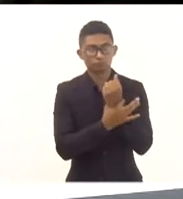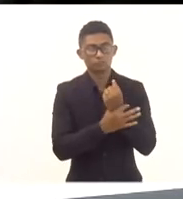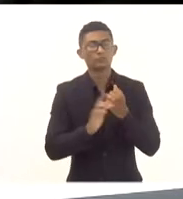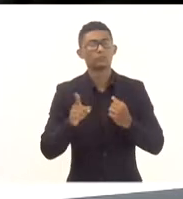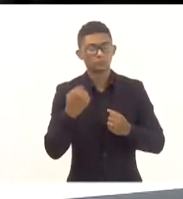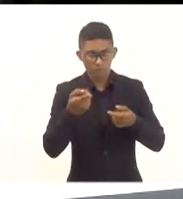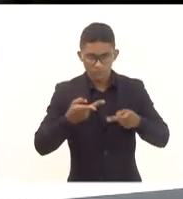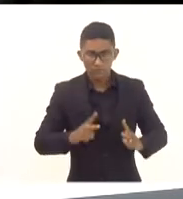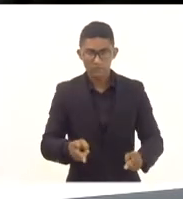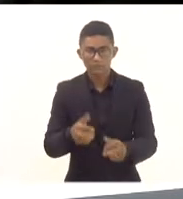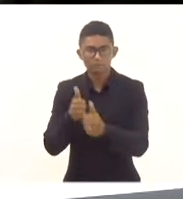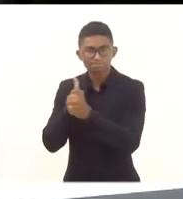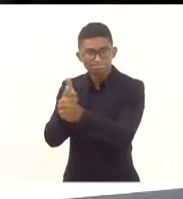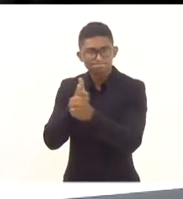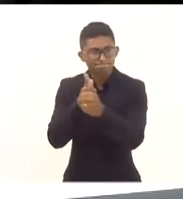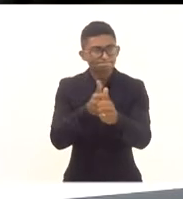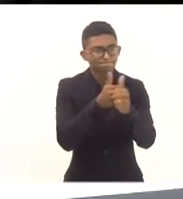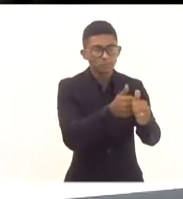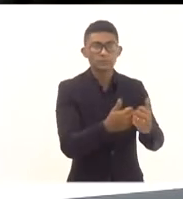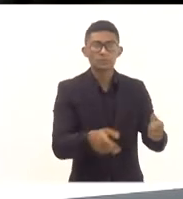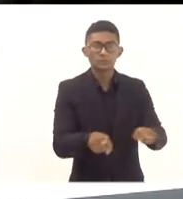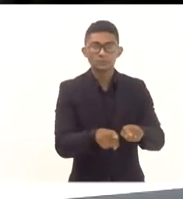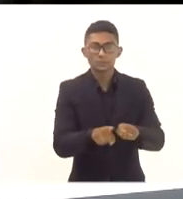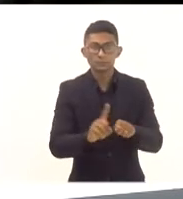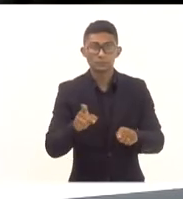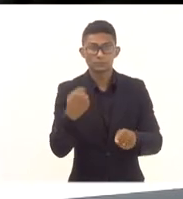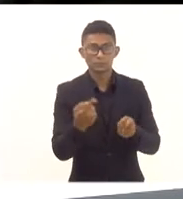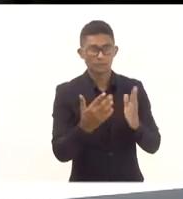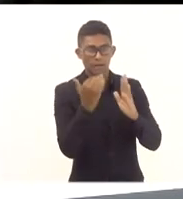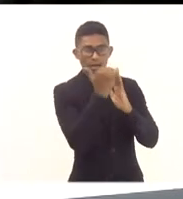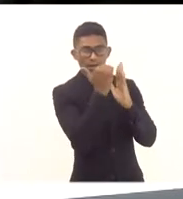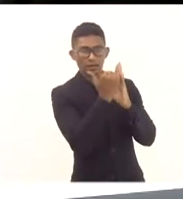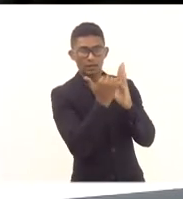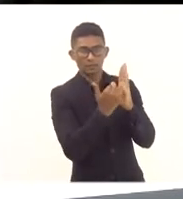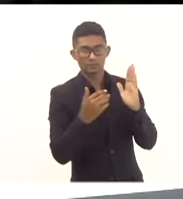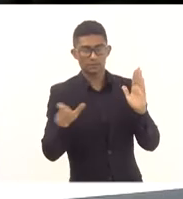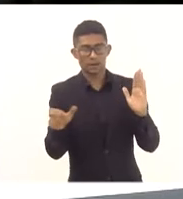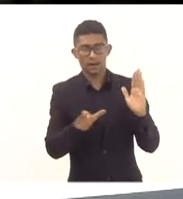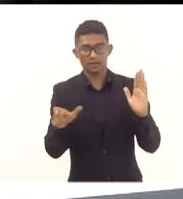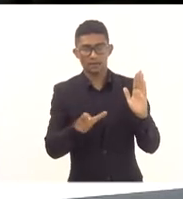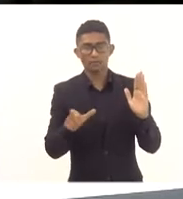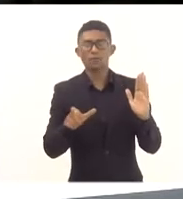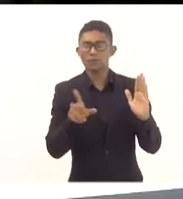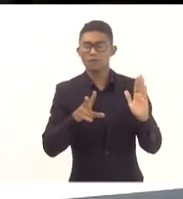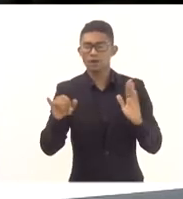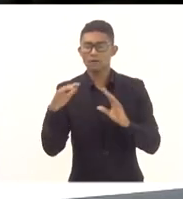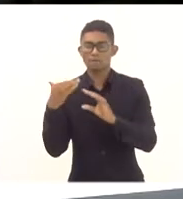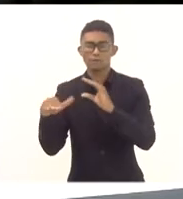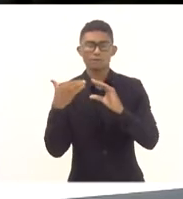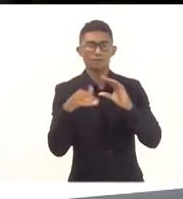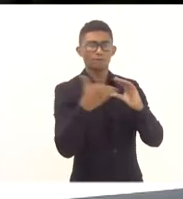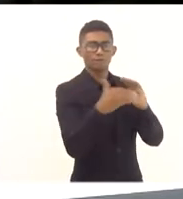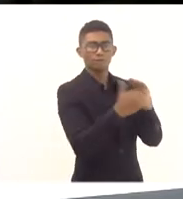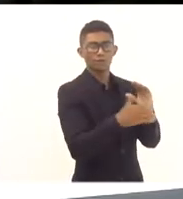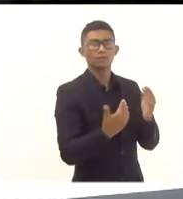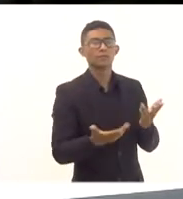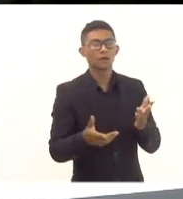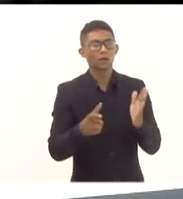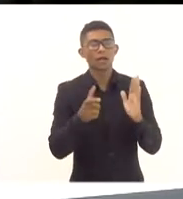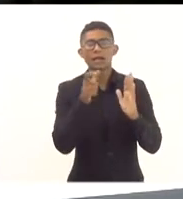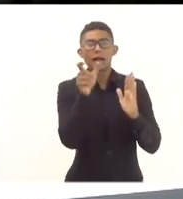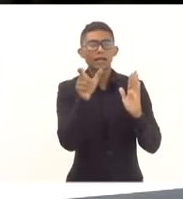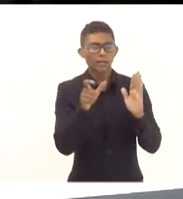acompanhamento e a gente compartilha com eles a lista dos cartões que estão sendo enviados o nome de embora assim né que é o